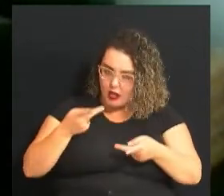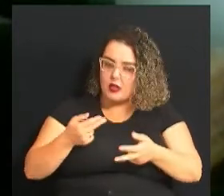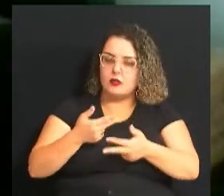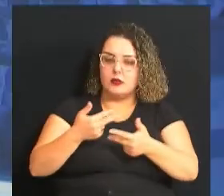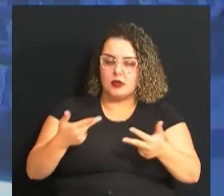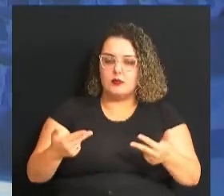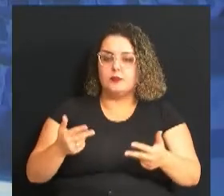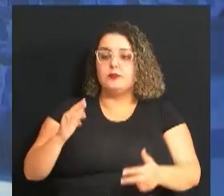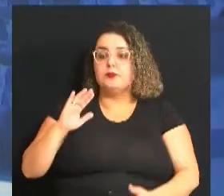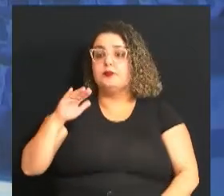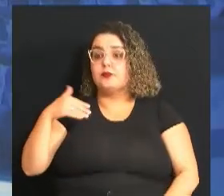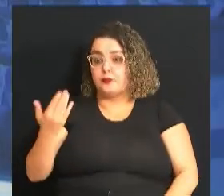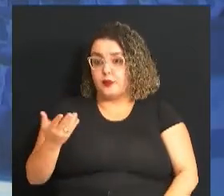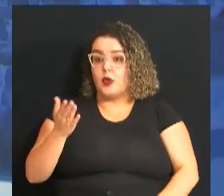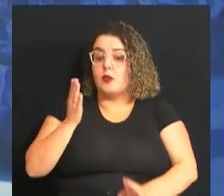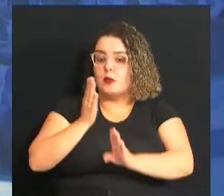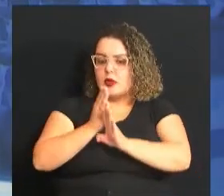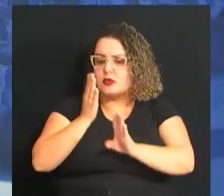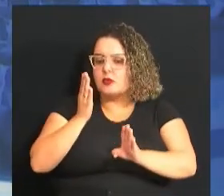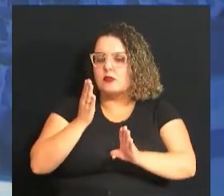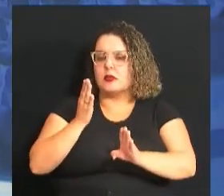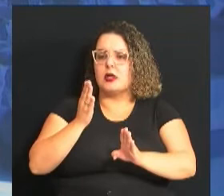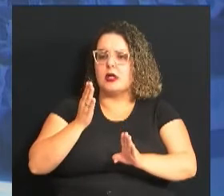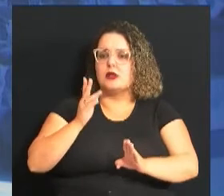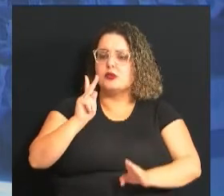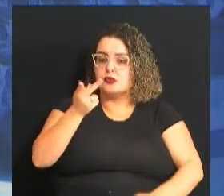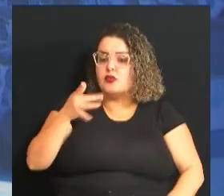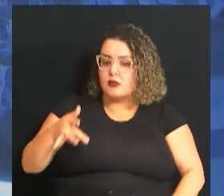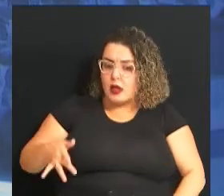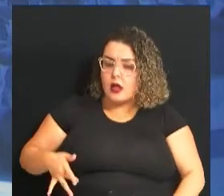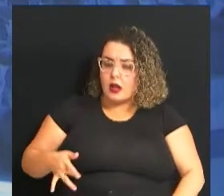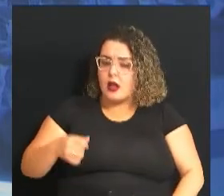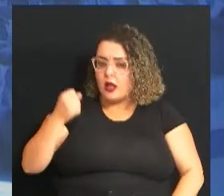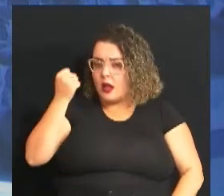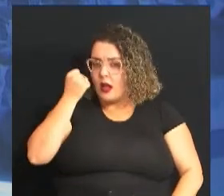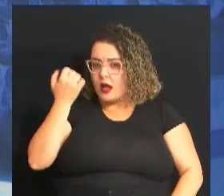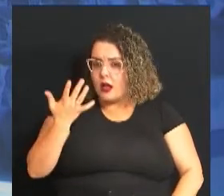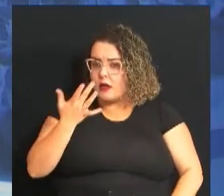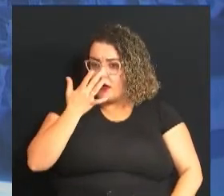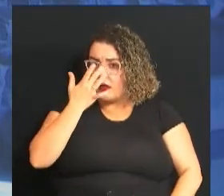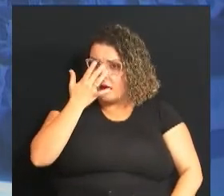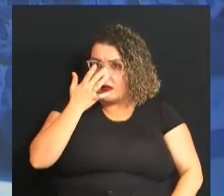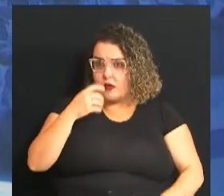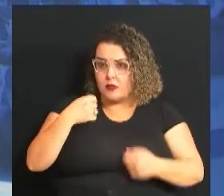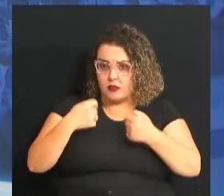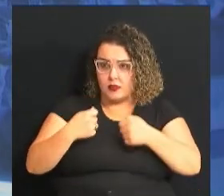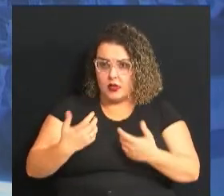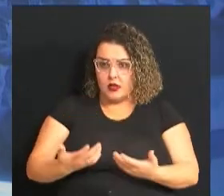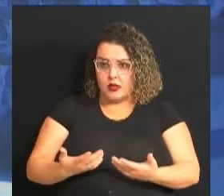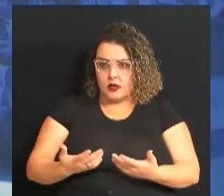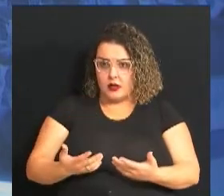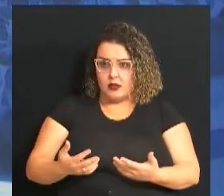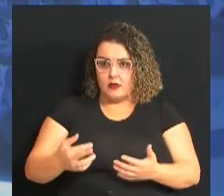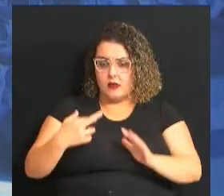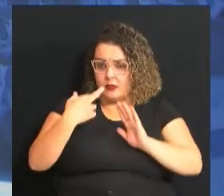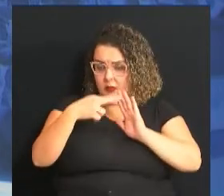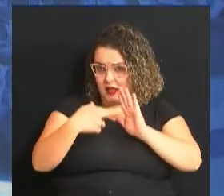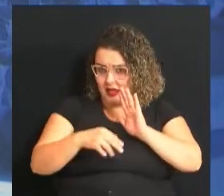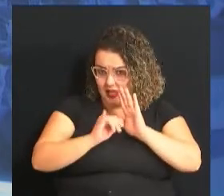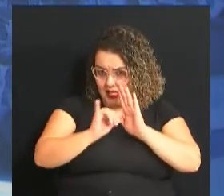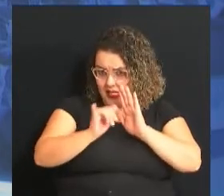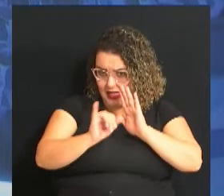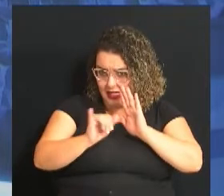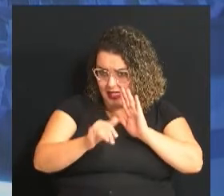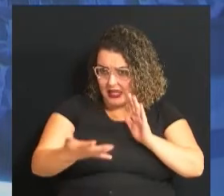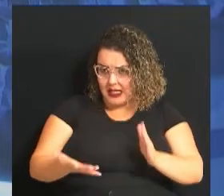Quando é detectado um caso de hepatite diante dessa gravidade, esse caso tem que ser relatado para